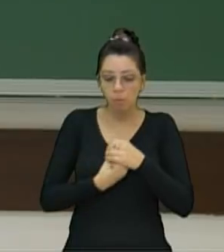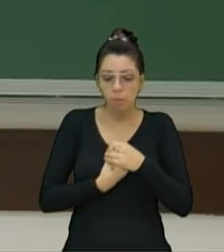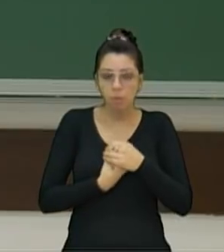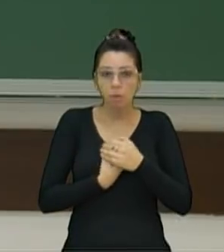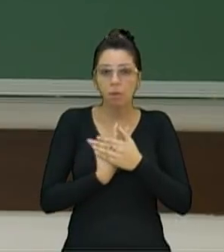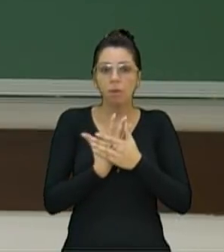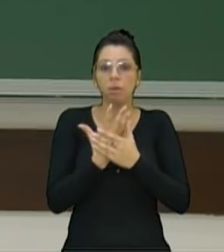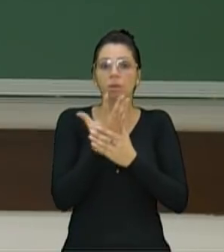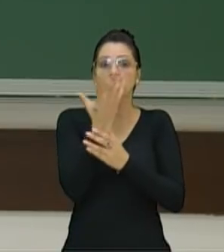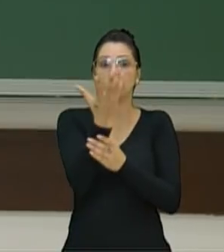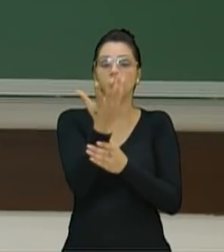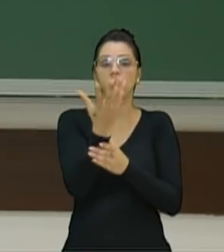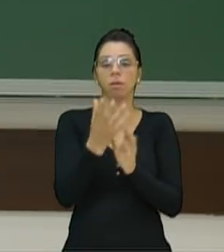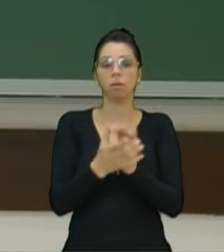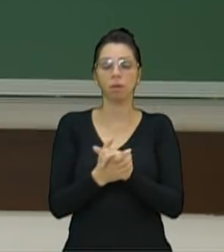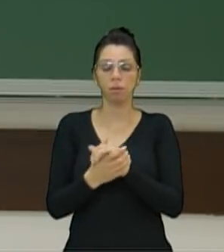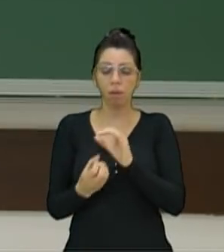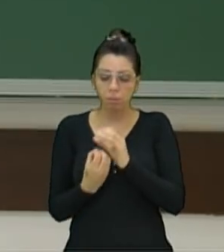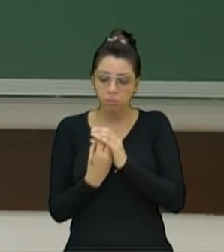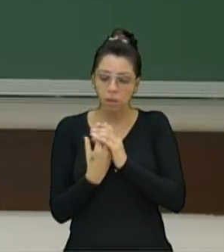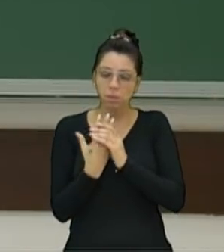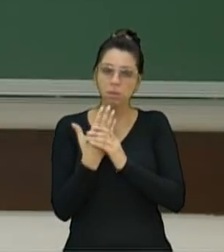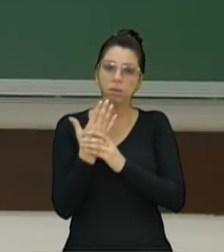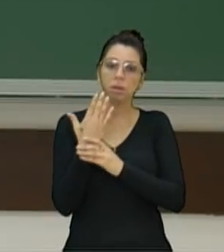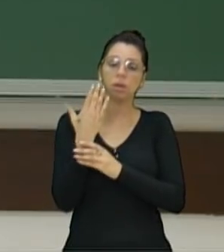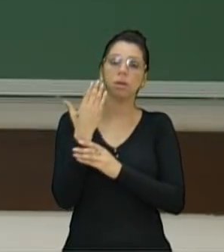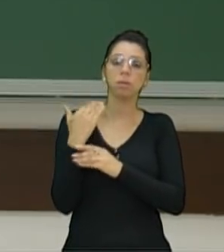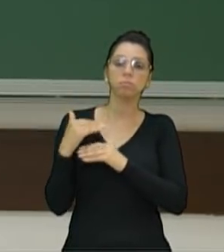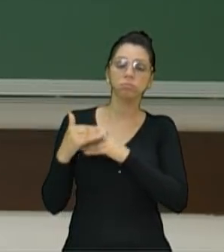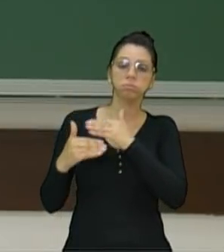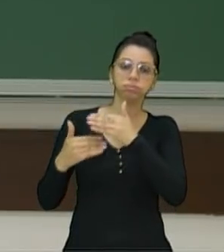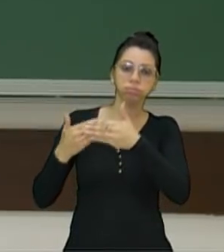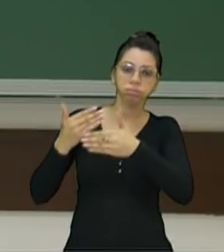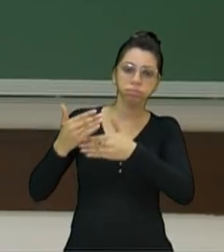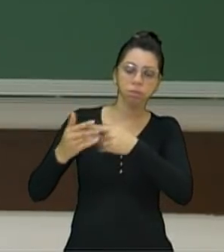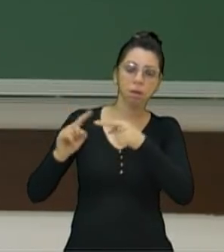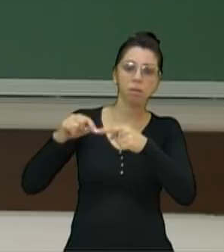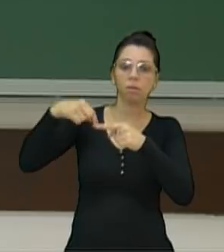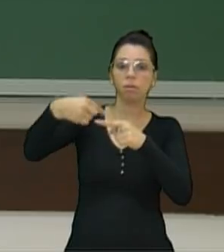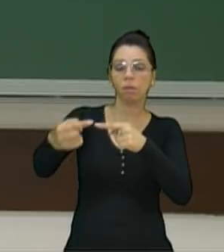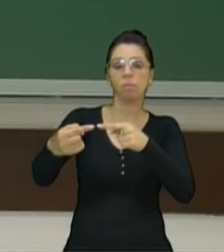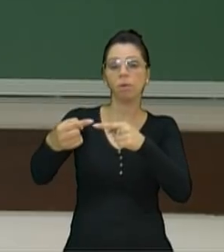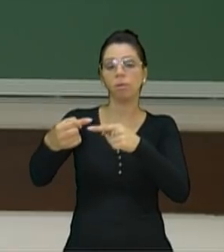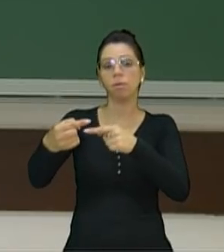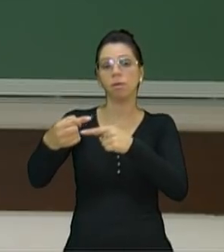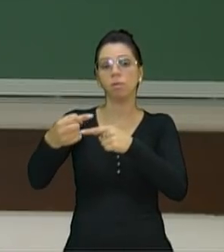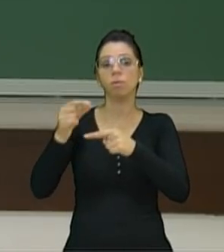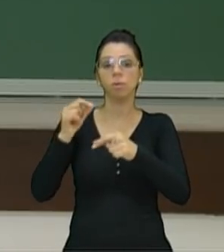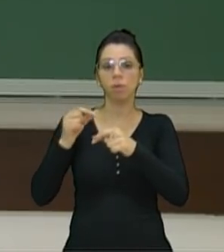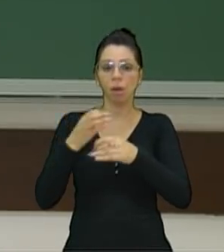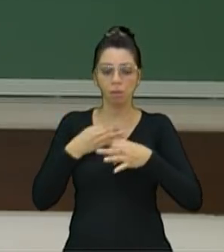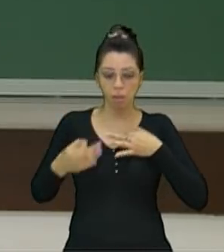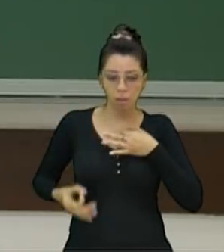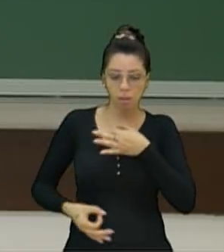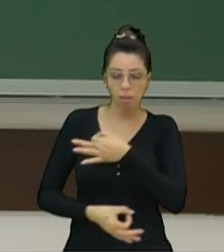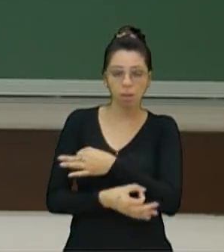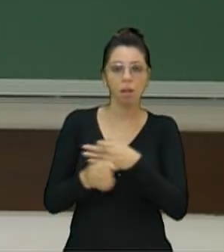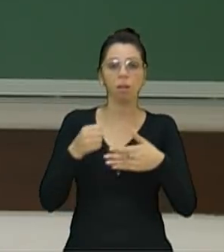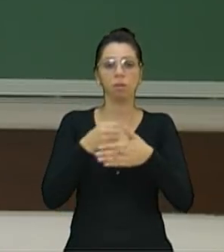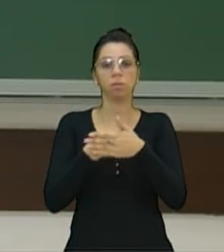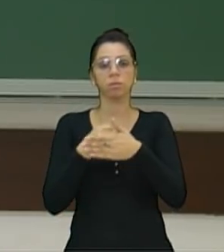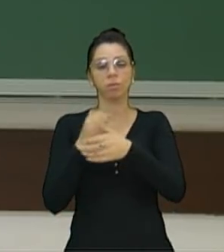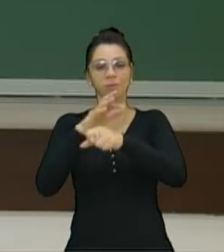o local onde eles estão nascendo e crescendo para poder depois entrar em combate, né? Na luta contra